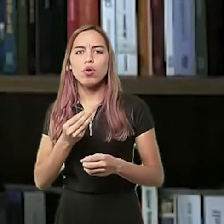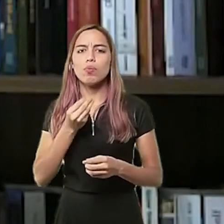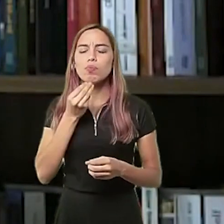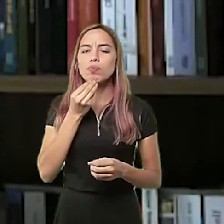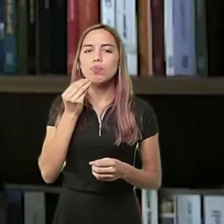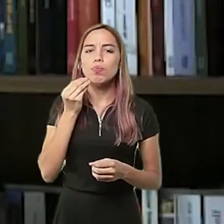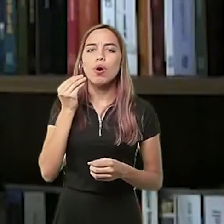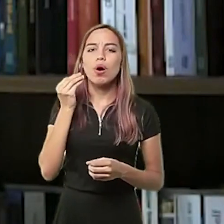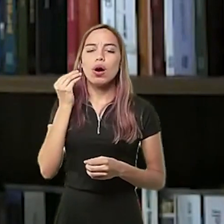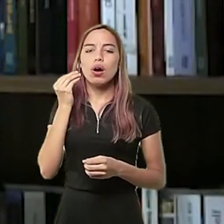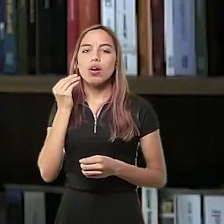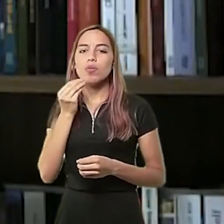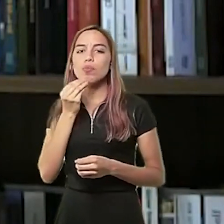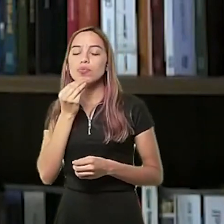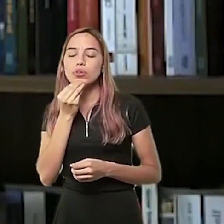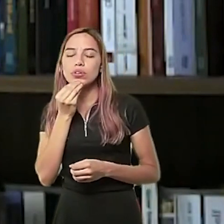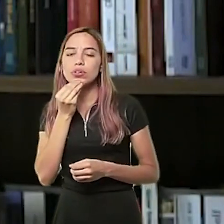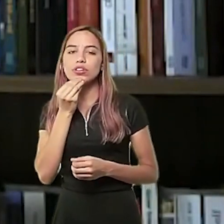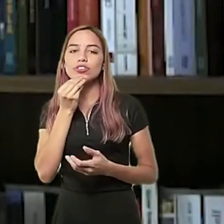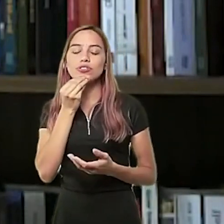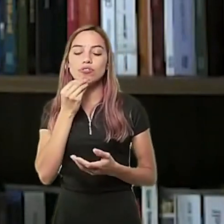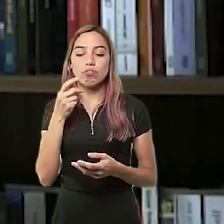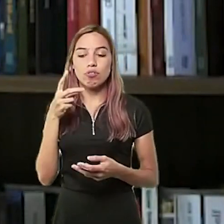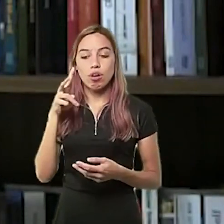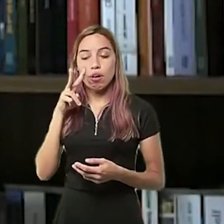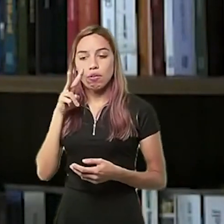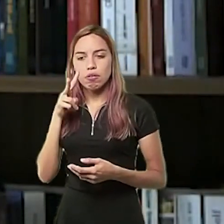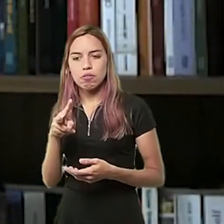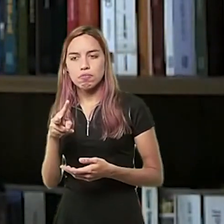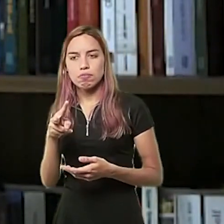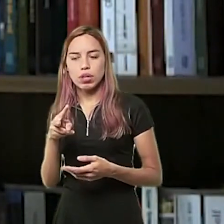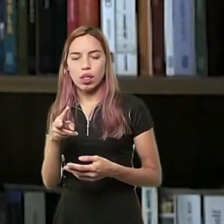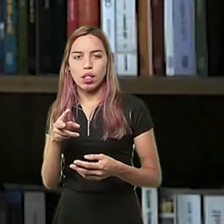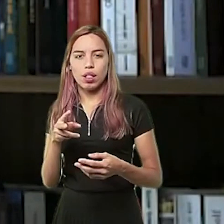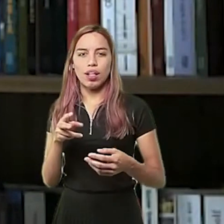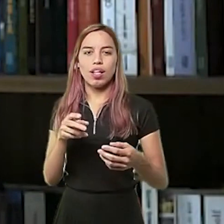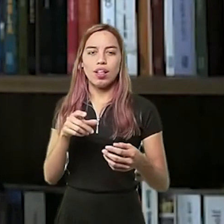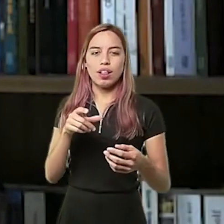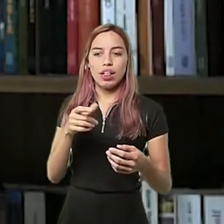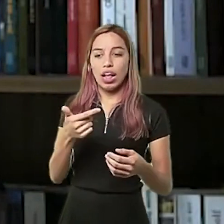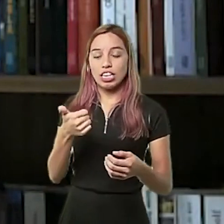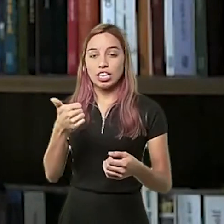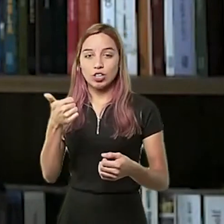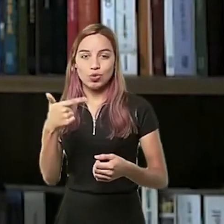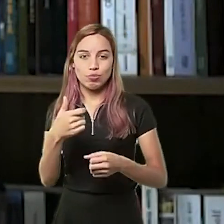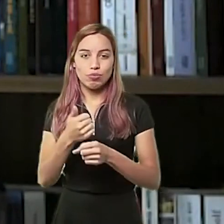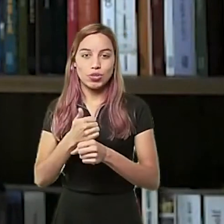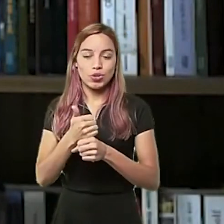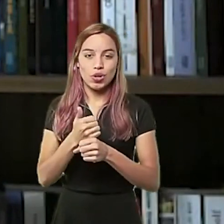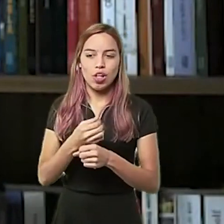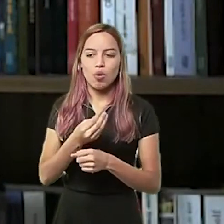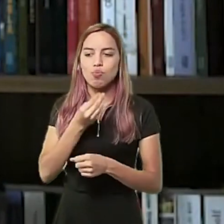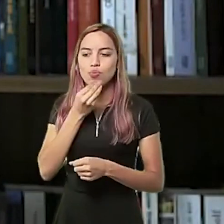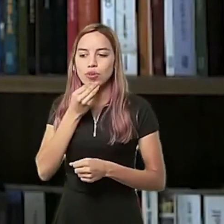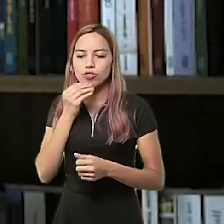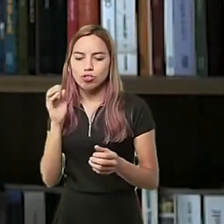uma certa singularidade, né, com algo ali muito, muito único, que uniam todas as